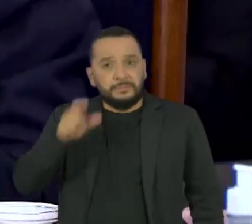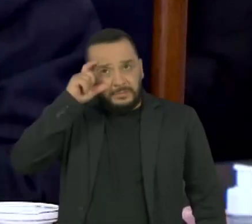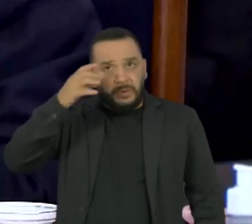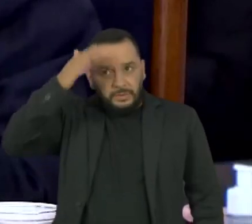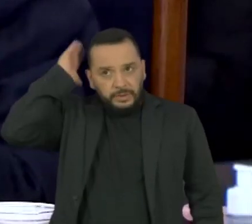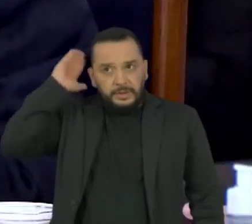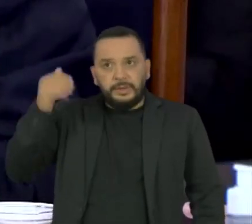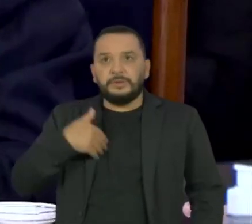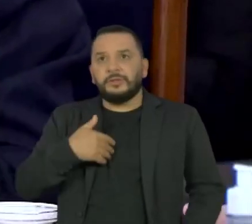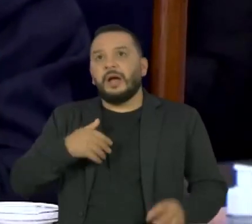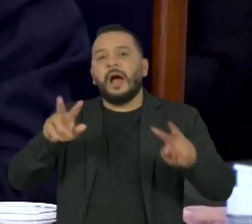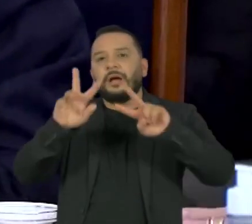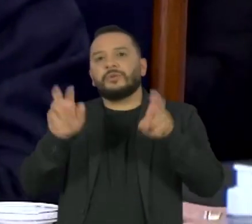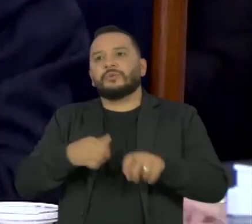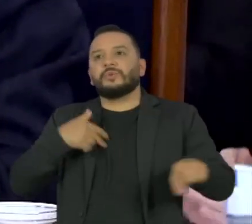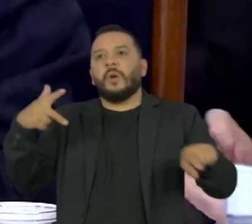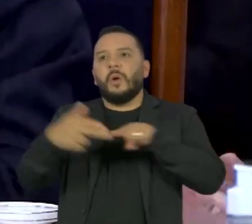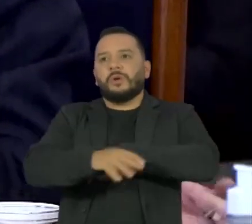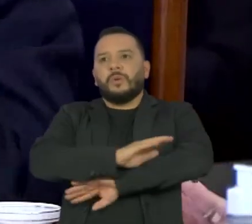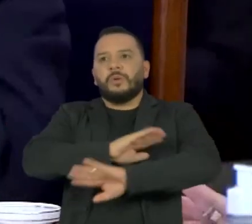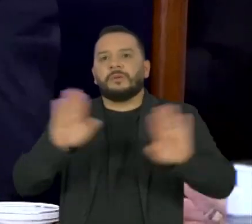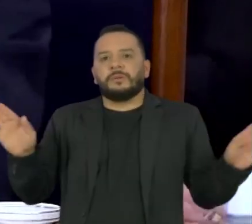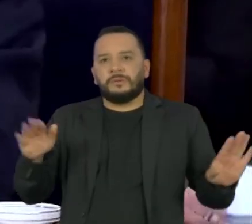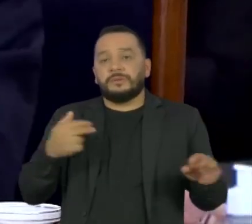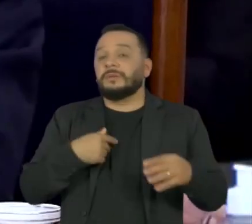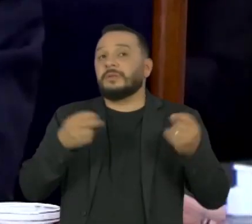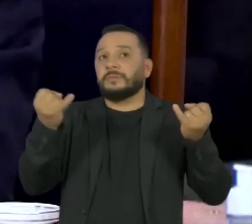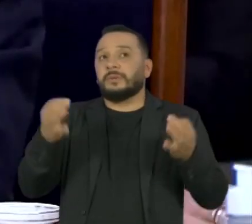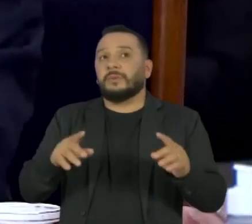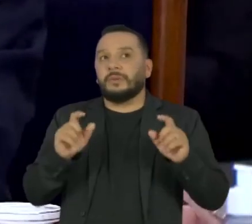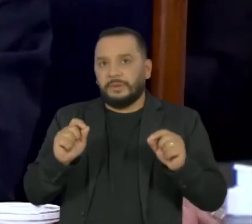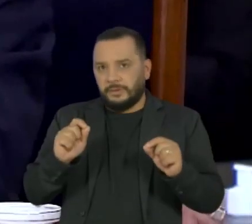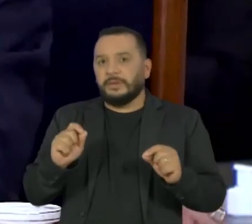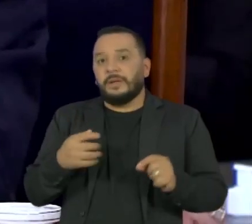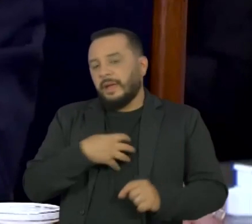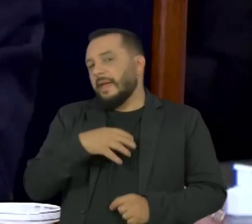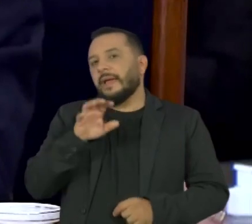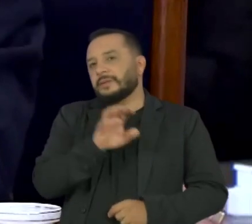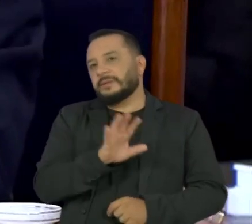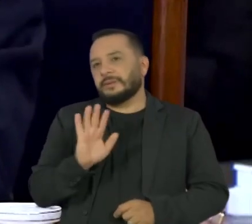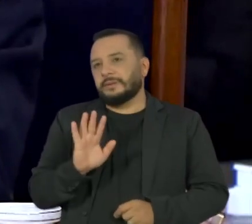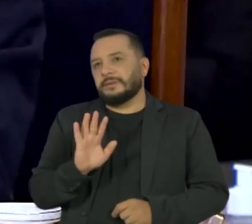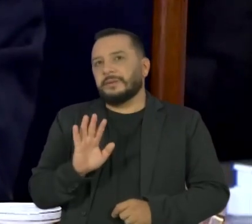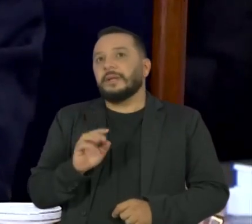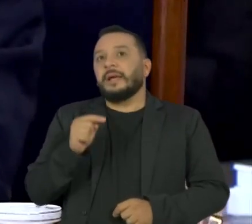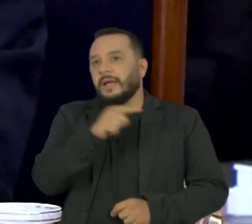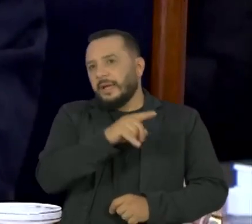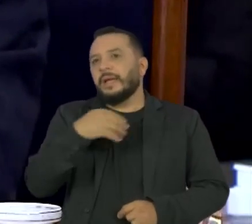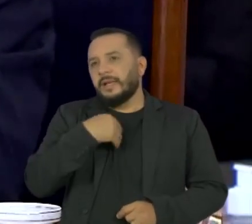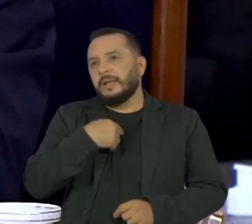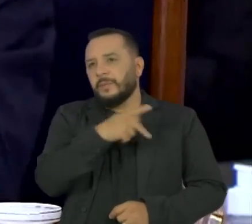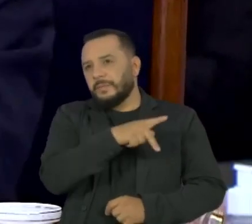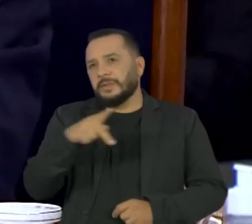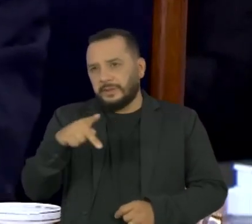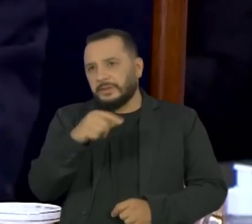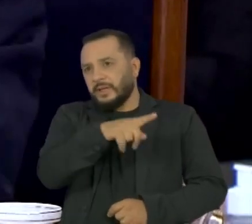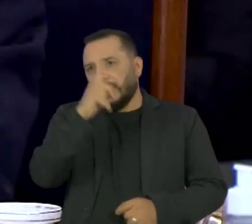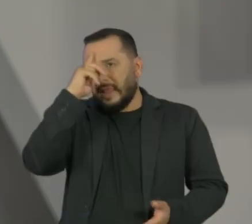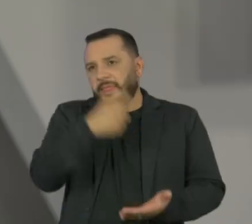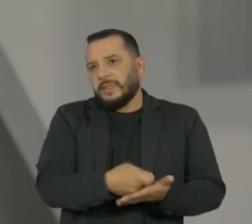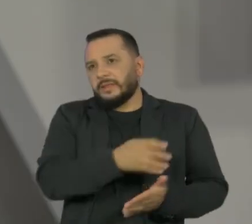para encerrar o assunto, disse que, abre aspas, é assim mesmo, ele é o presidente e é quem decide.